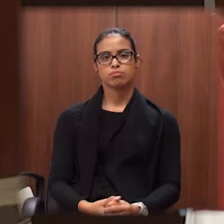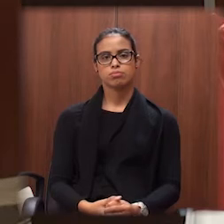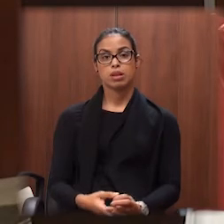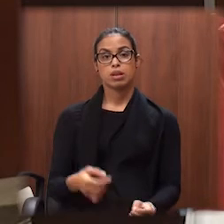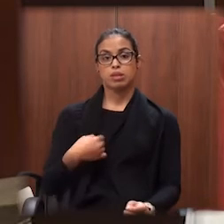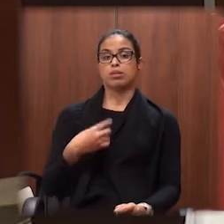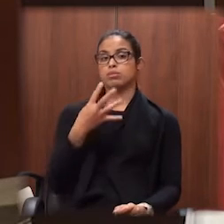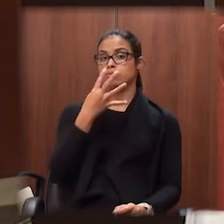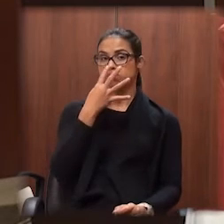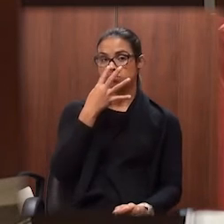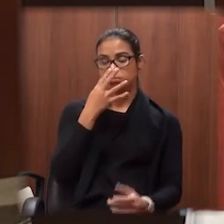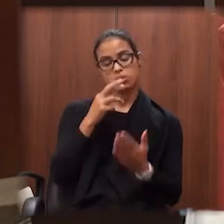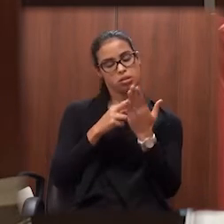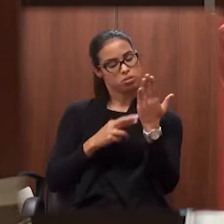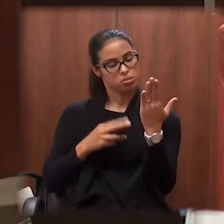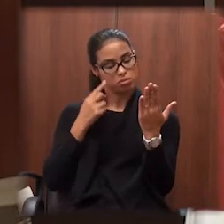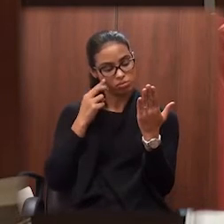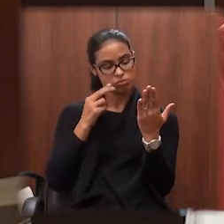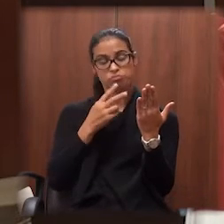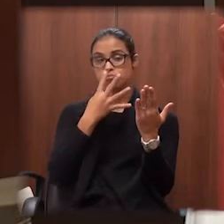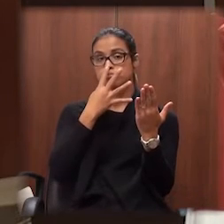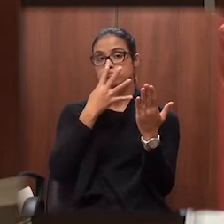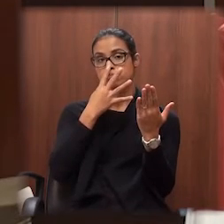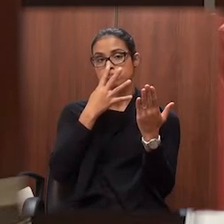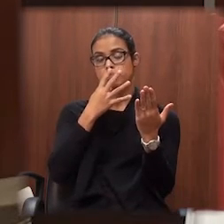impressionou nesse relatório